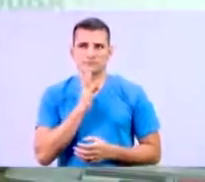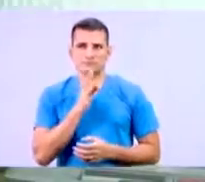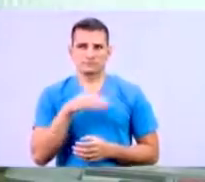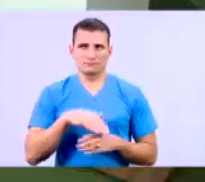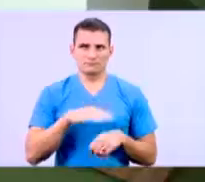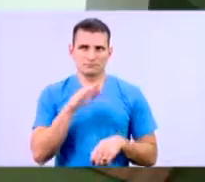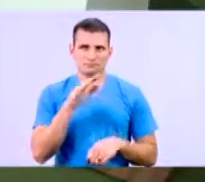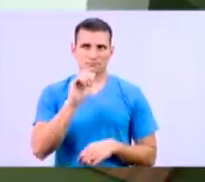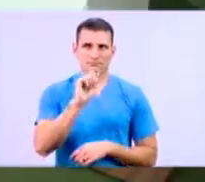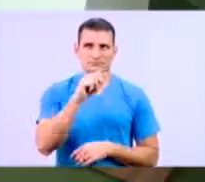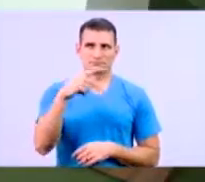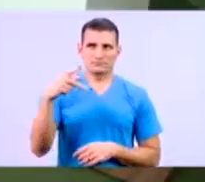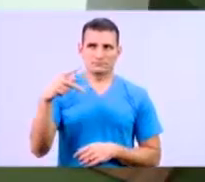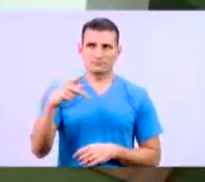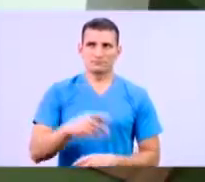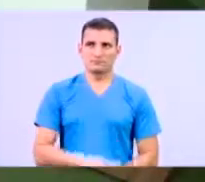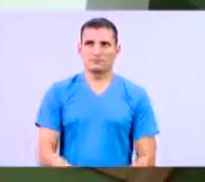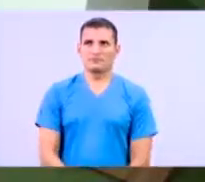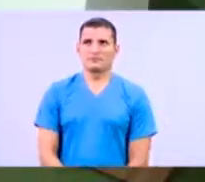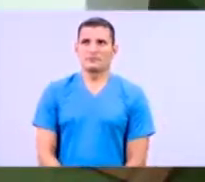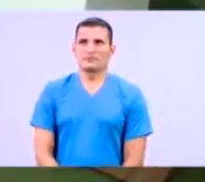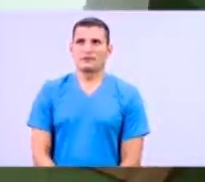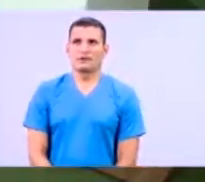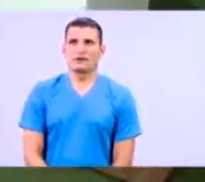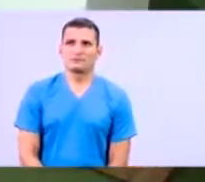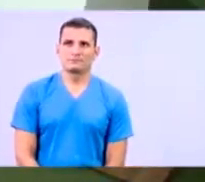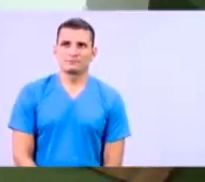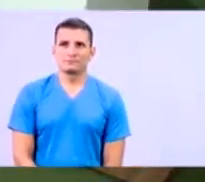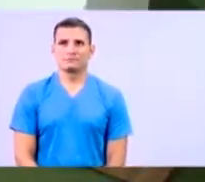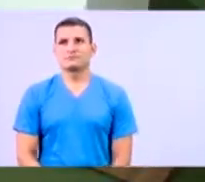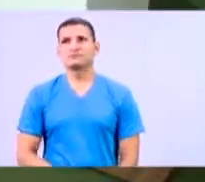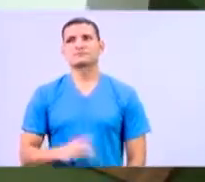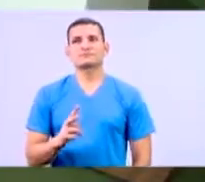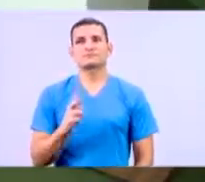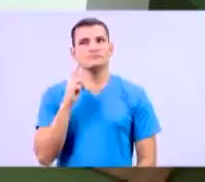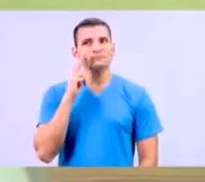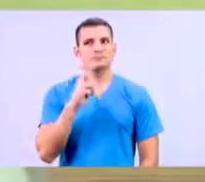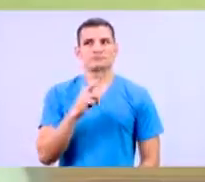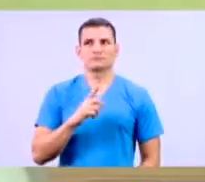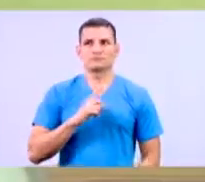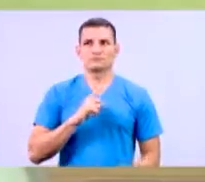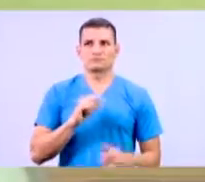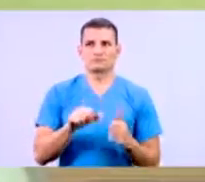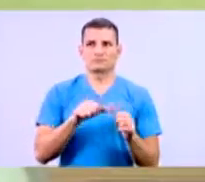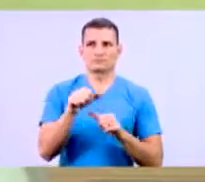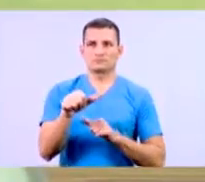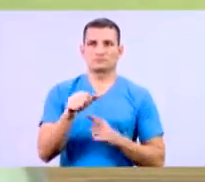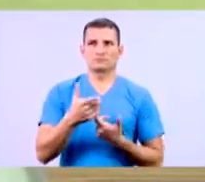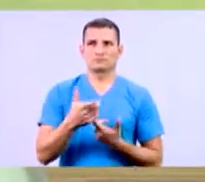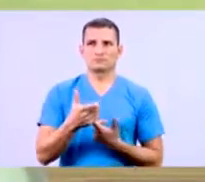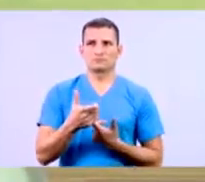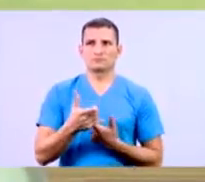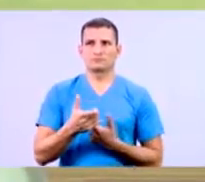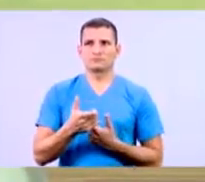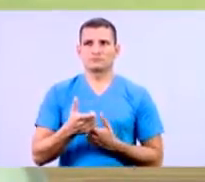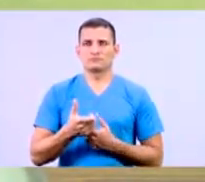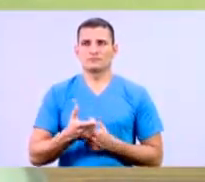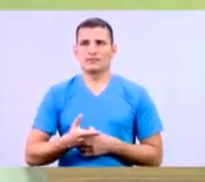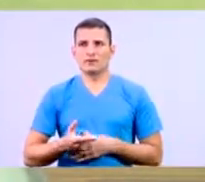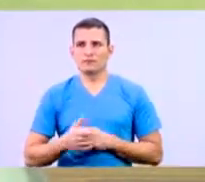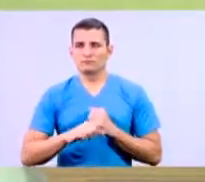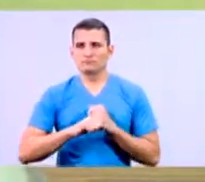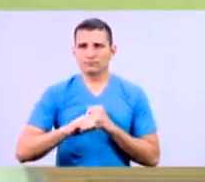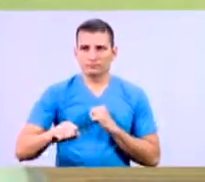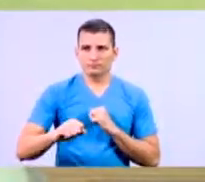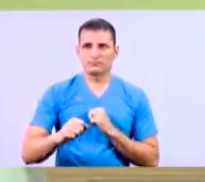aplicações? Com certeza. A gente viu que houve uma mudança aí já de velocidade. A gente estava trabalhando com 100,